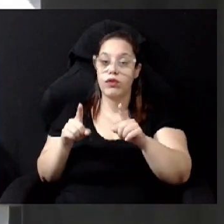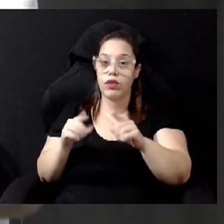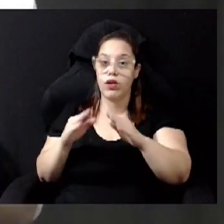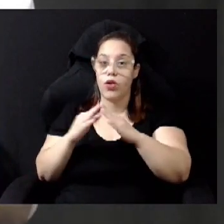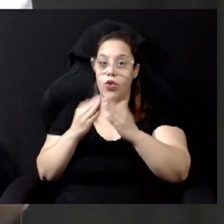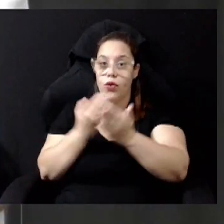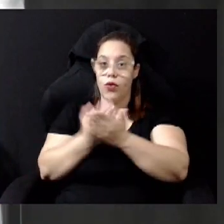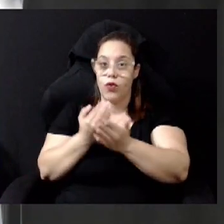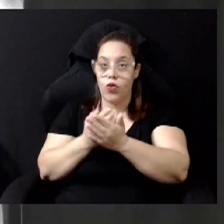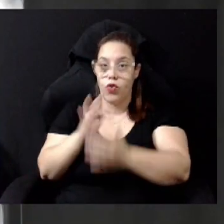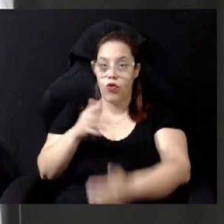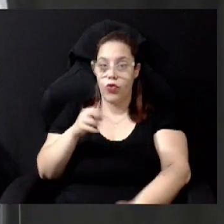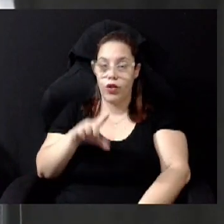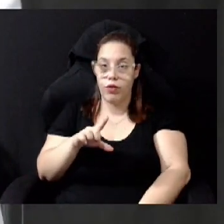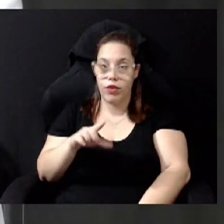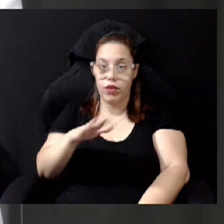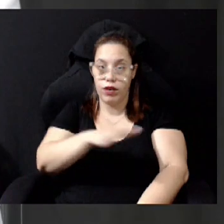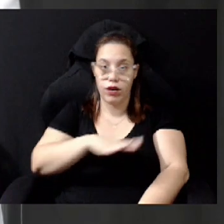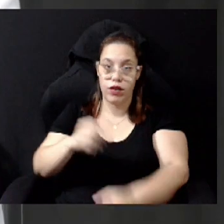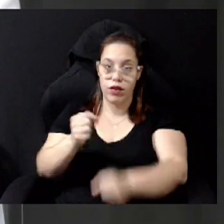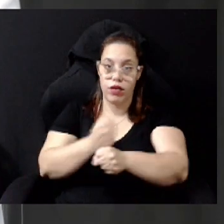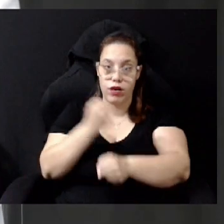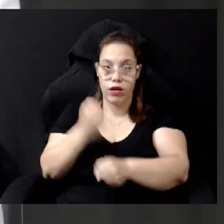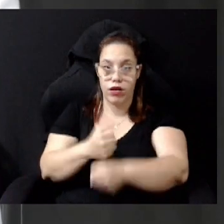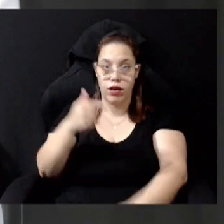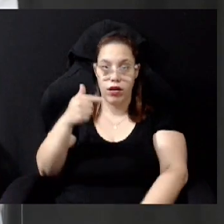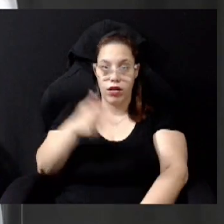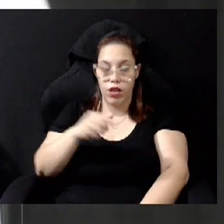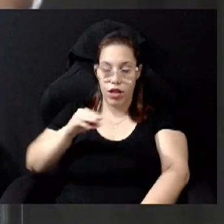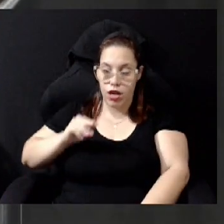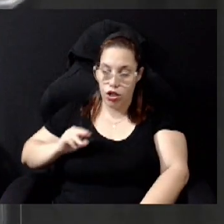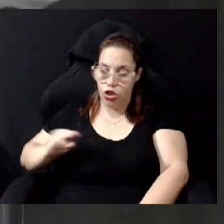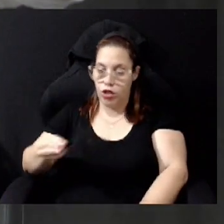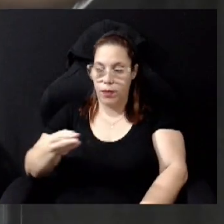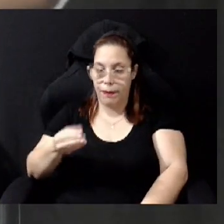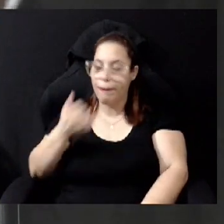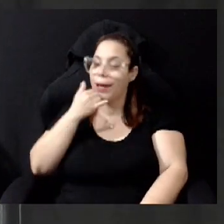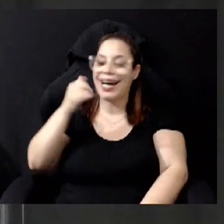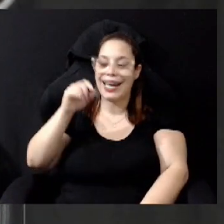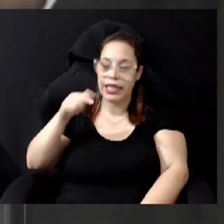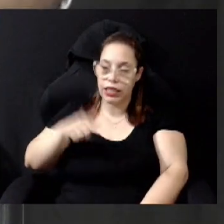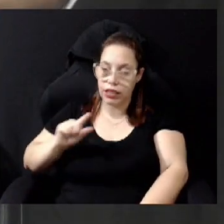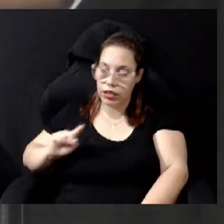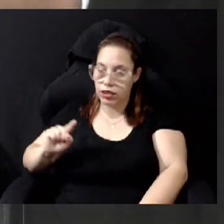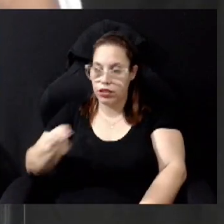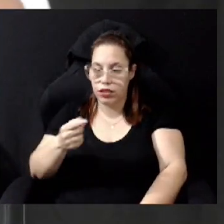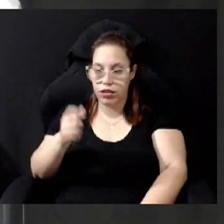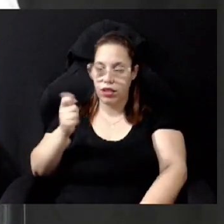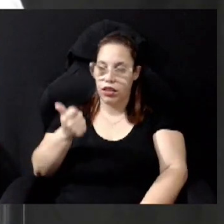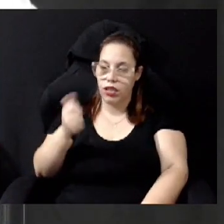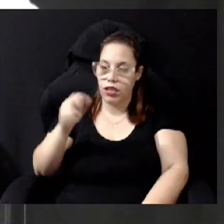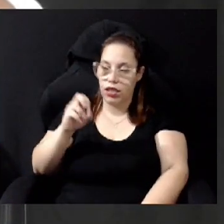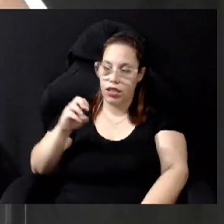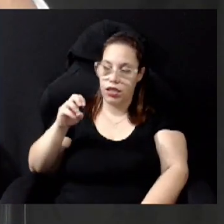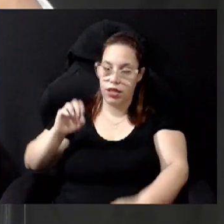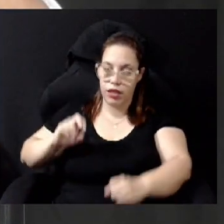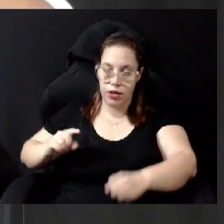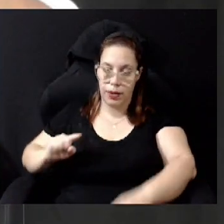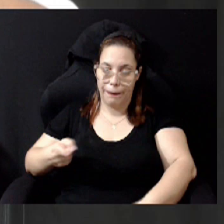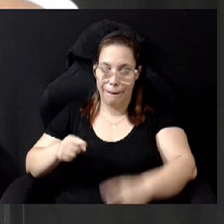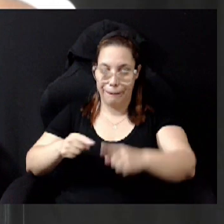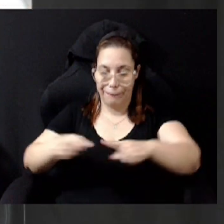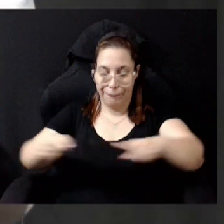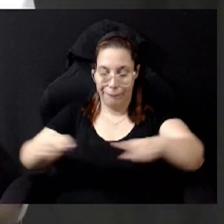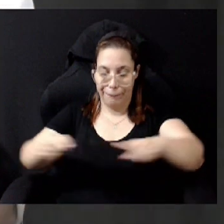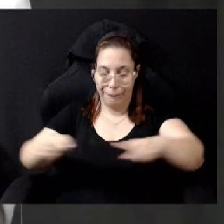área construída ela terá 7 mil metros quadrados, com quase 15 mil metros de terreno, com áreas de lazer, será a